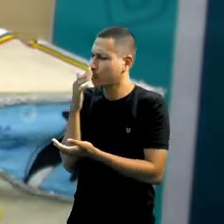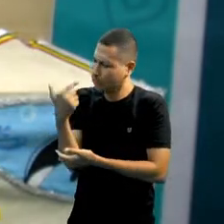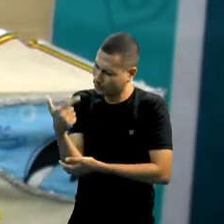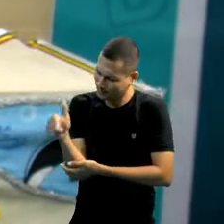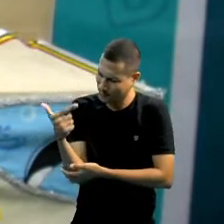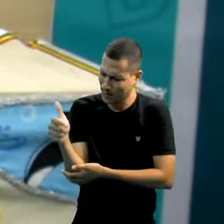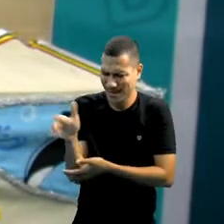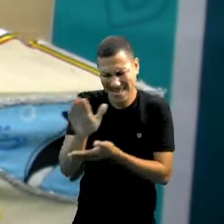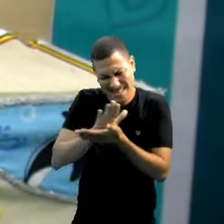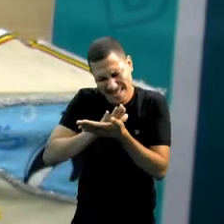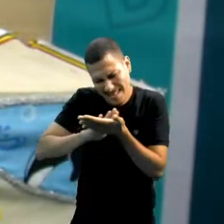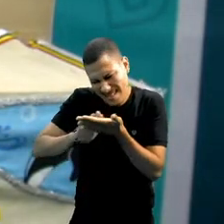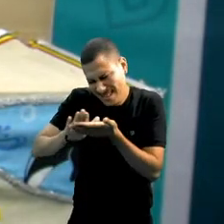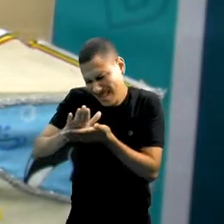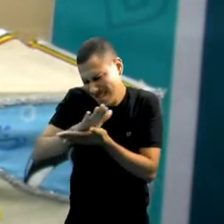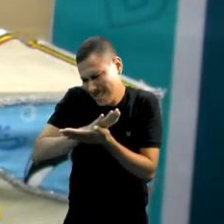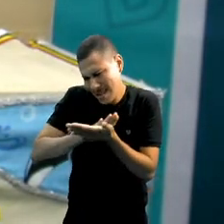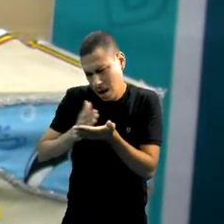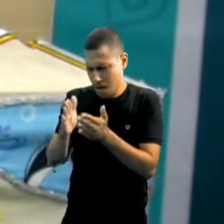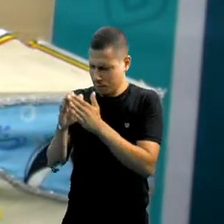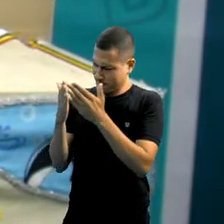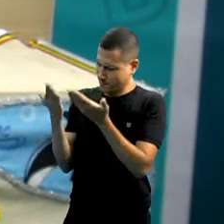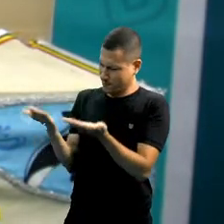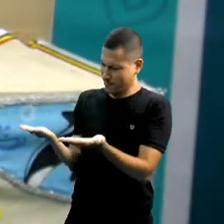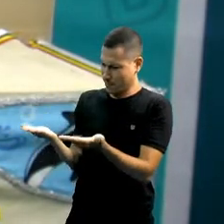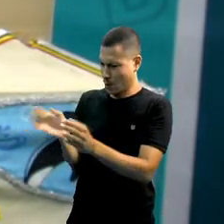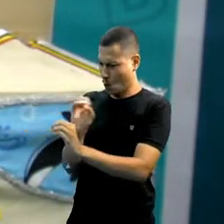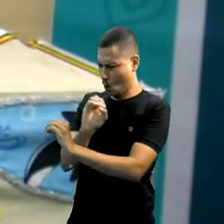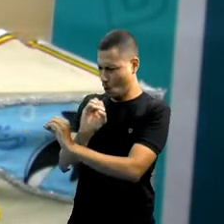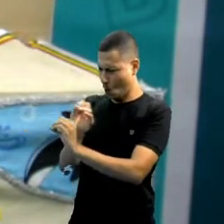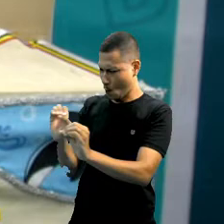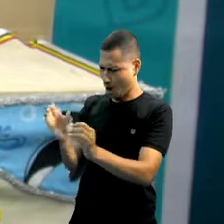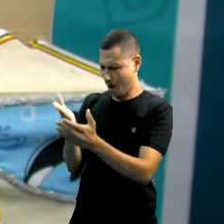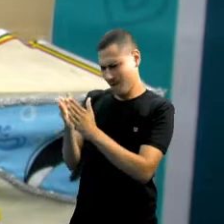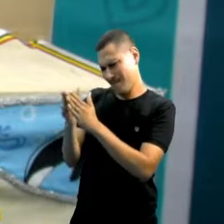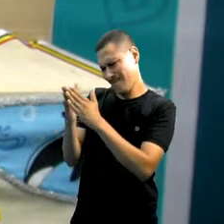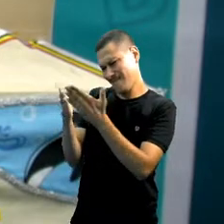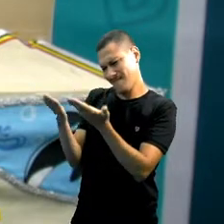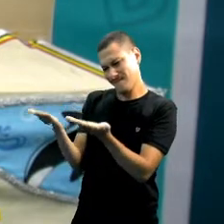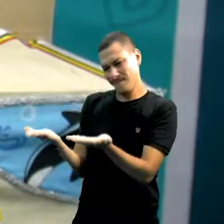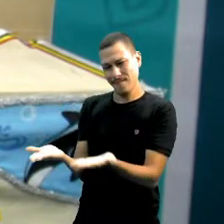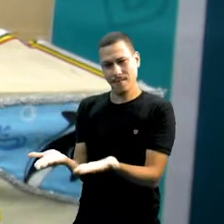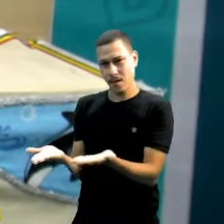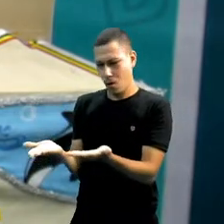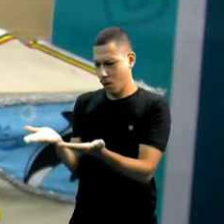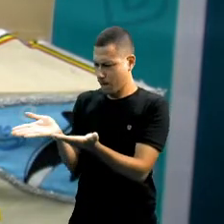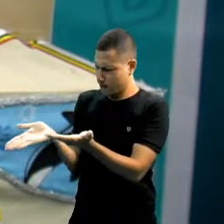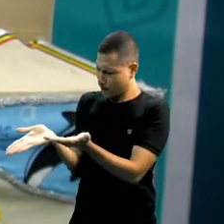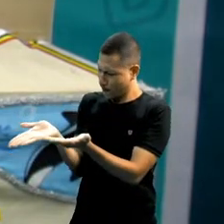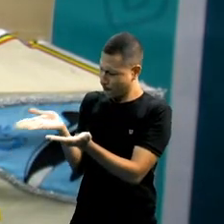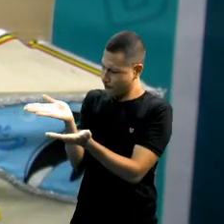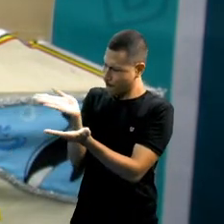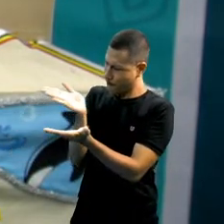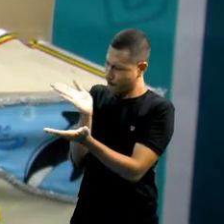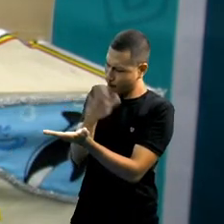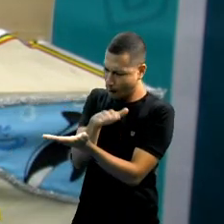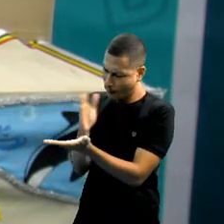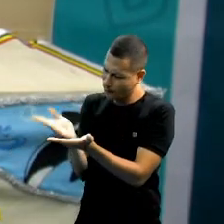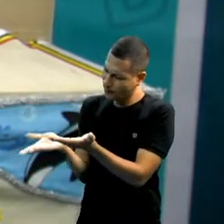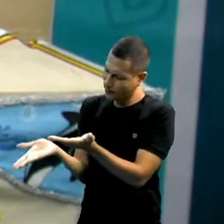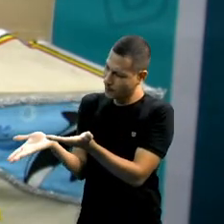não tinha nada nele, nada, leiturinha, nada. As páginas dele,